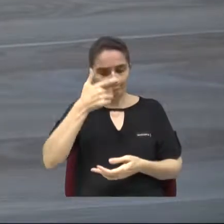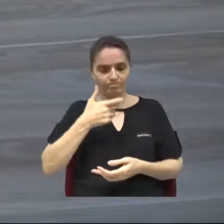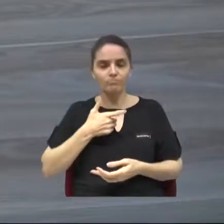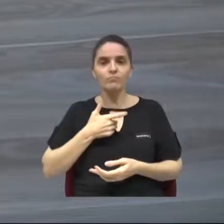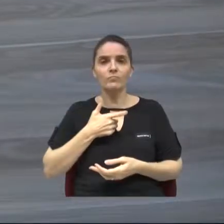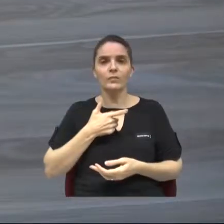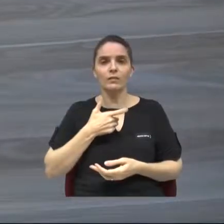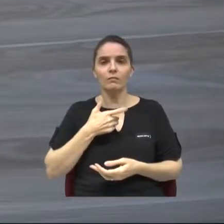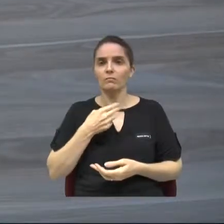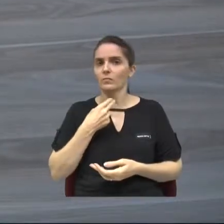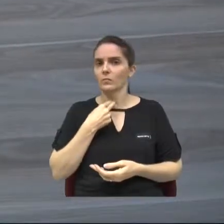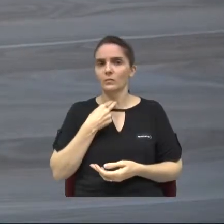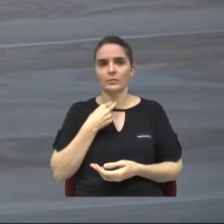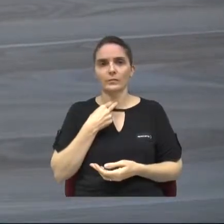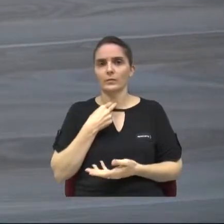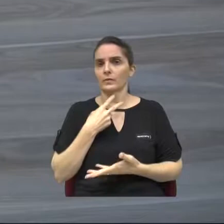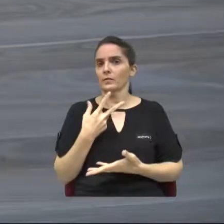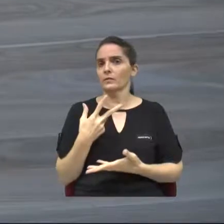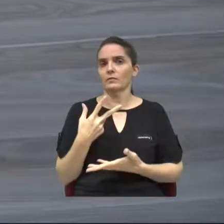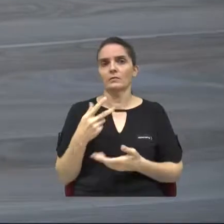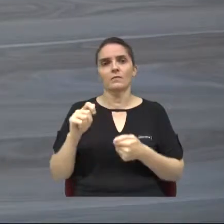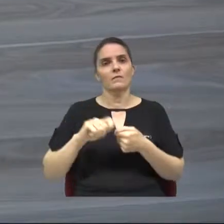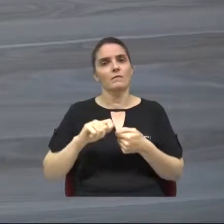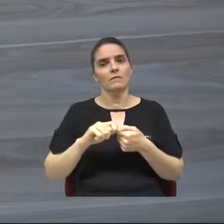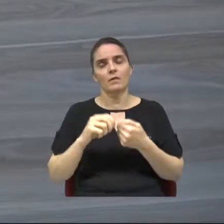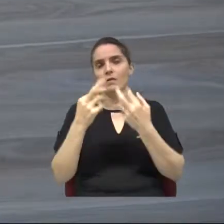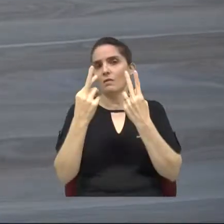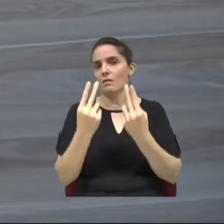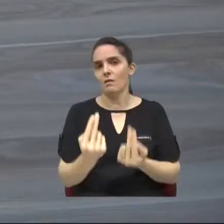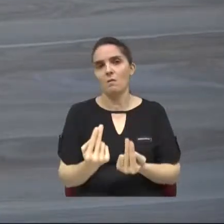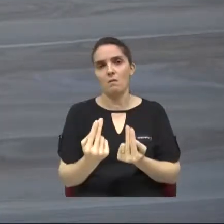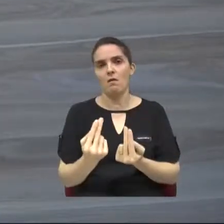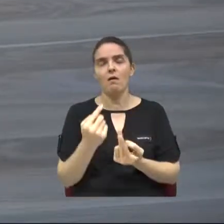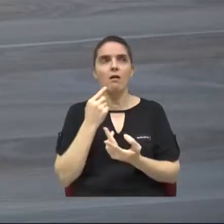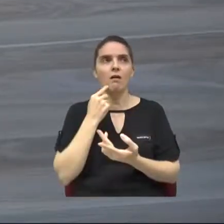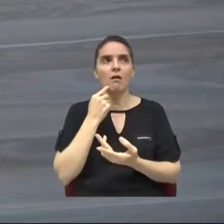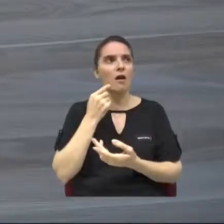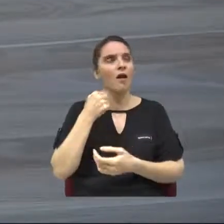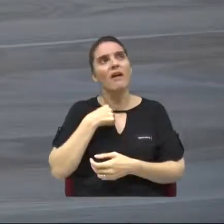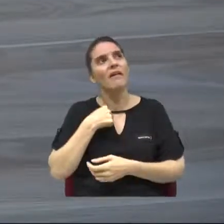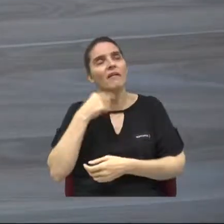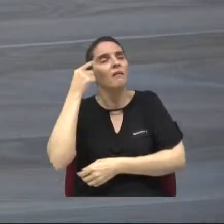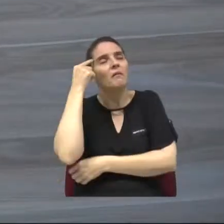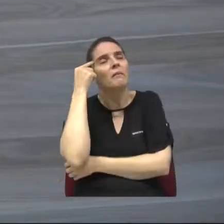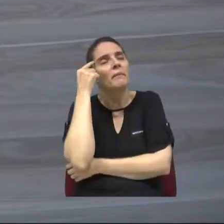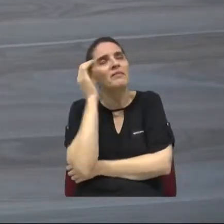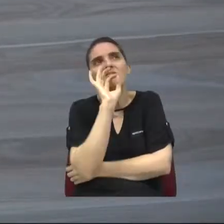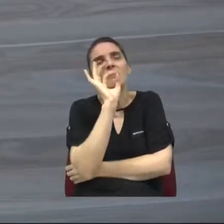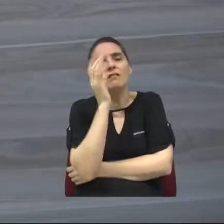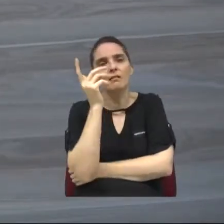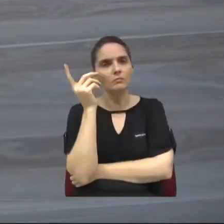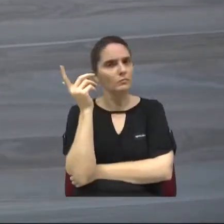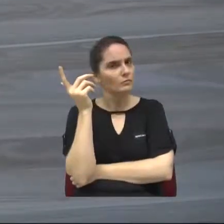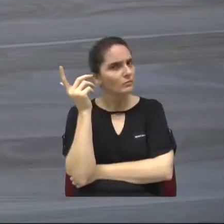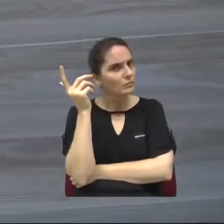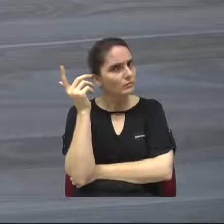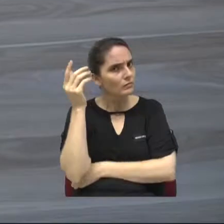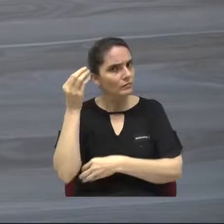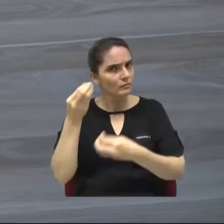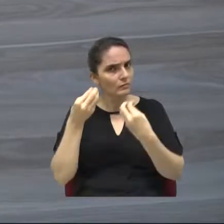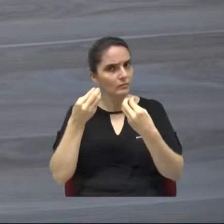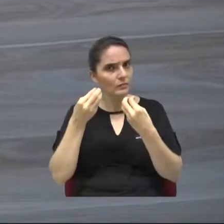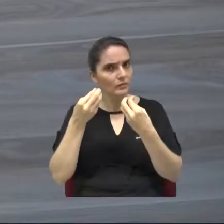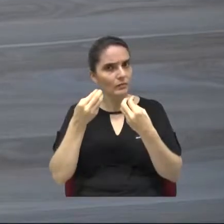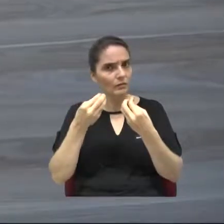Não se pode ter uma atitude, como o senhor disse, não pensei nisso, indo levando ao